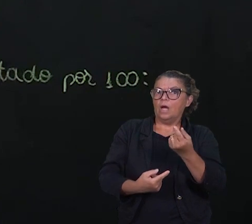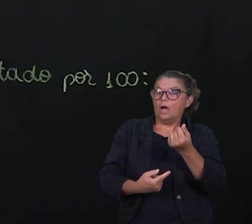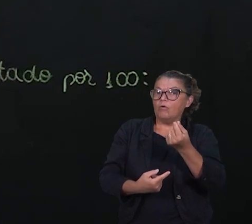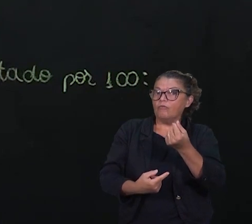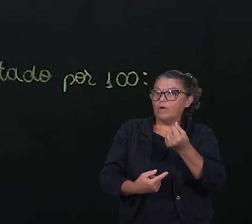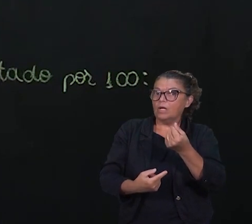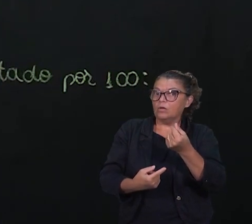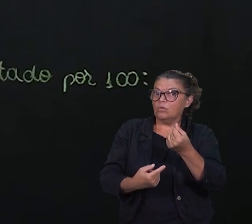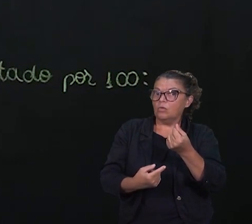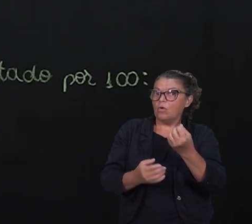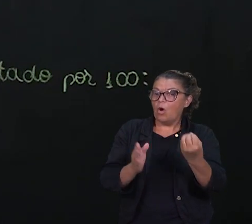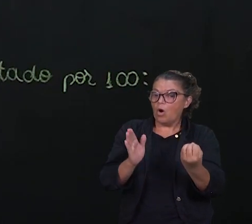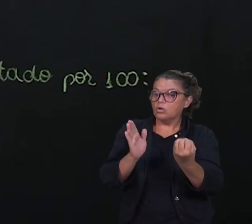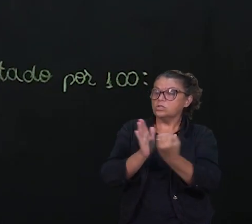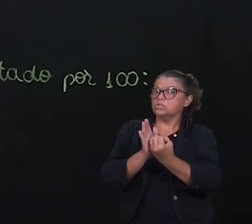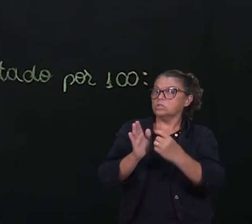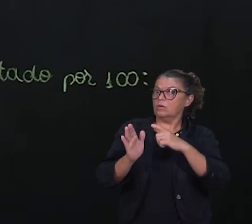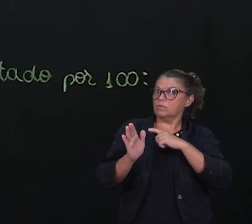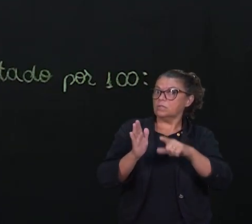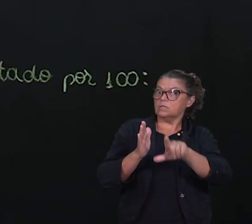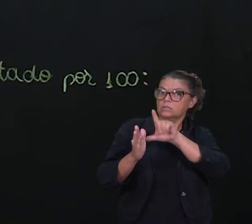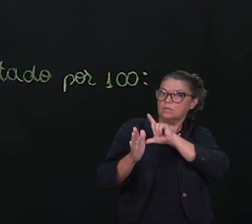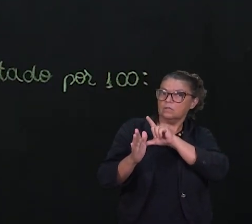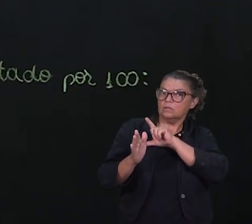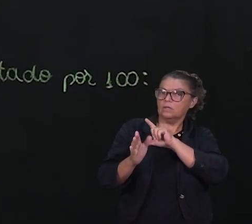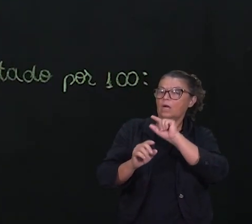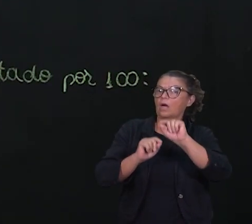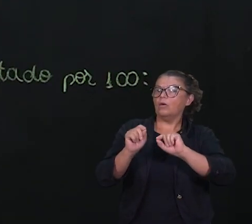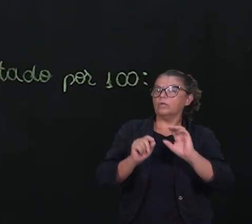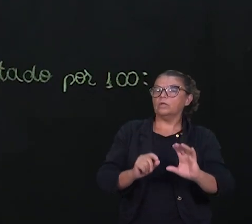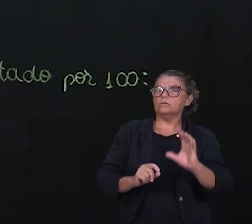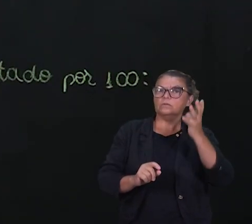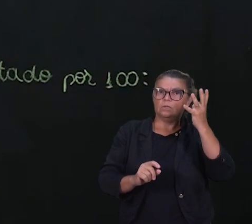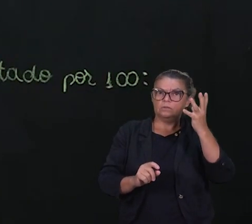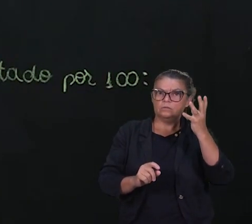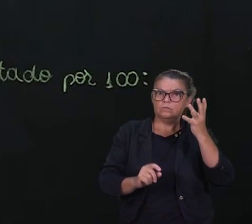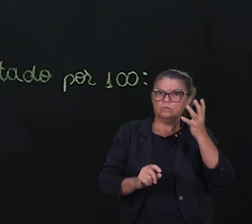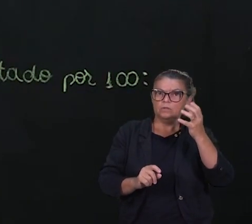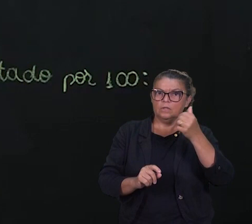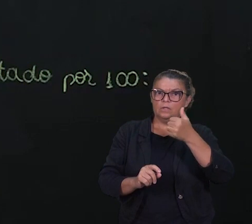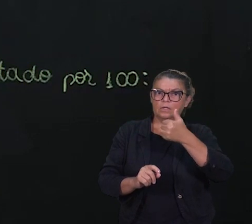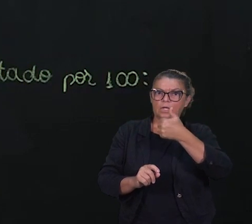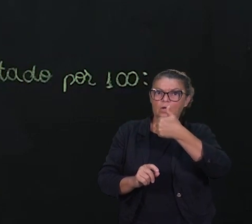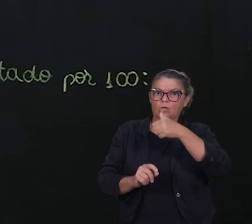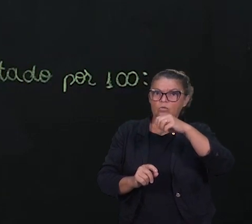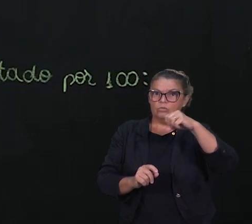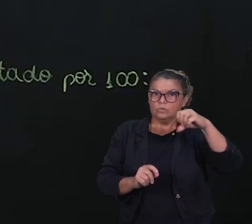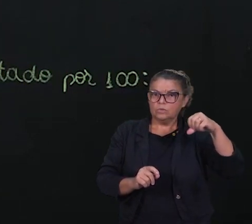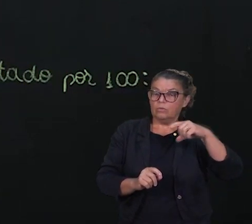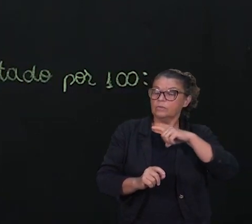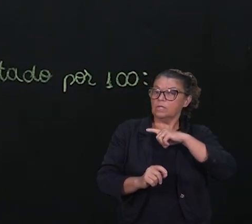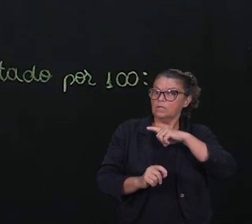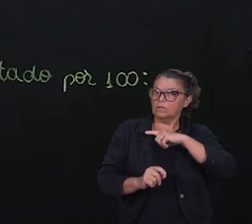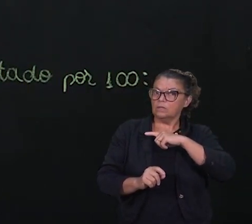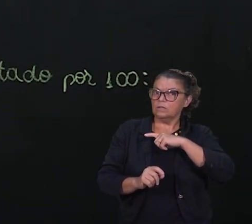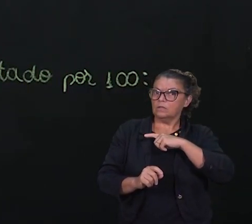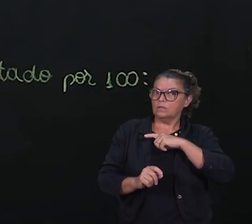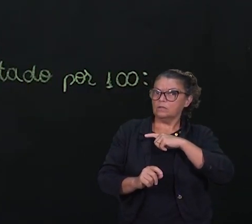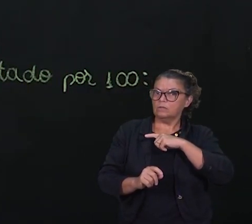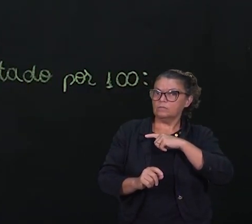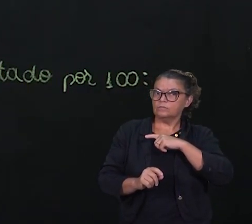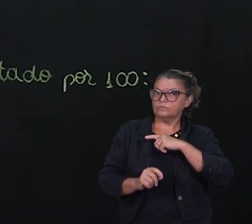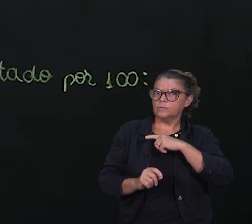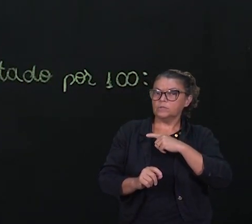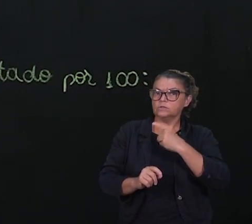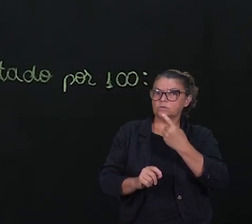preço original que nós tínhamos. Beleza? E aí o que acontece? Esse 1,99, reparem que ele possui